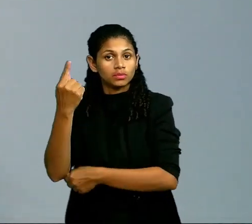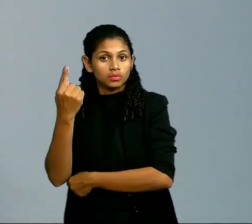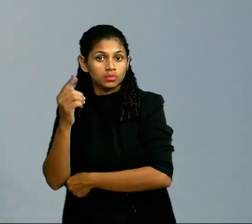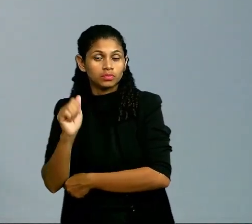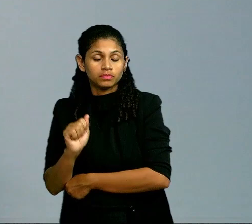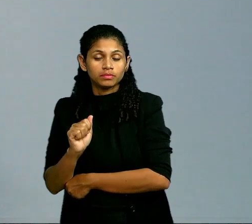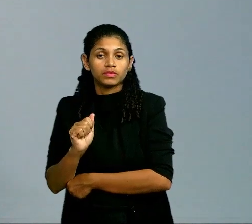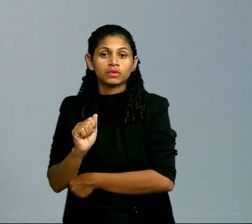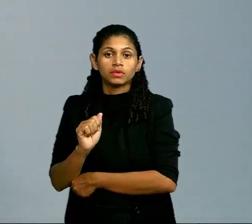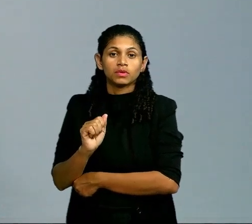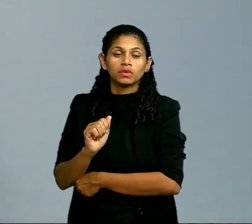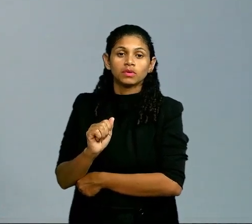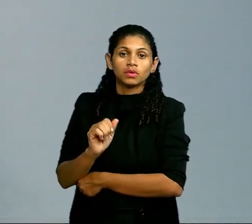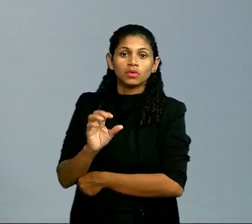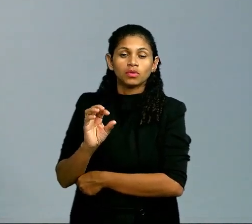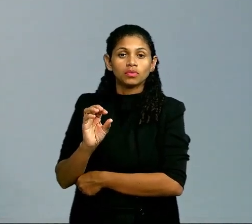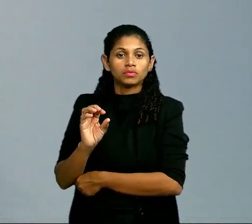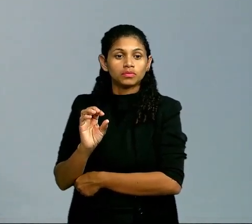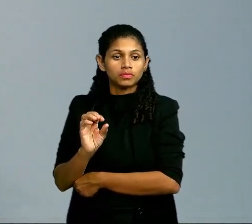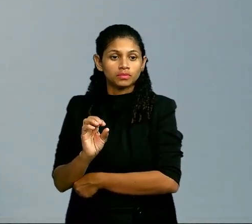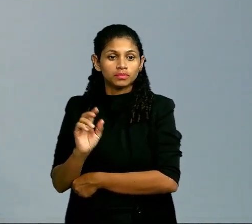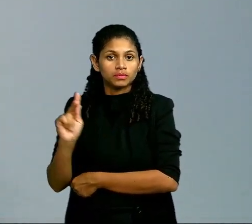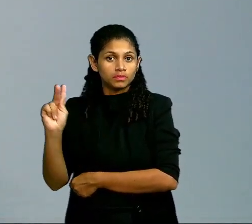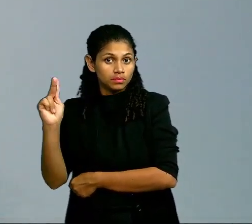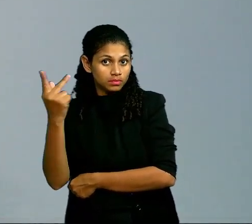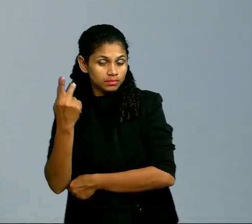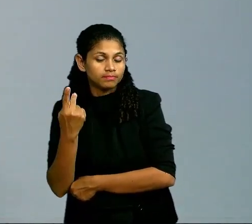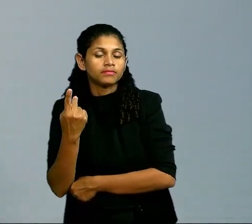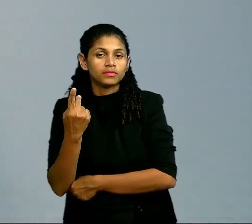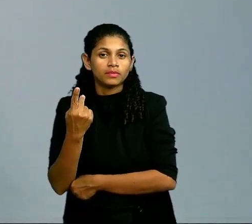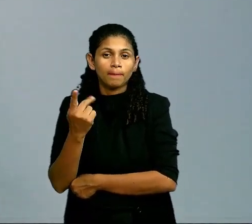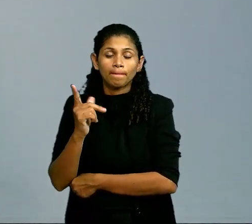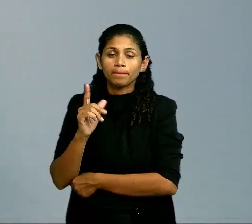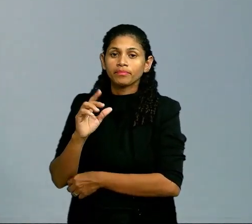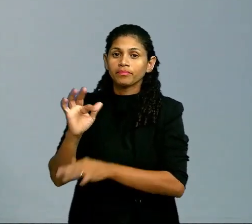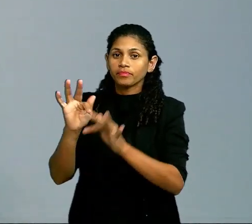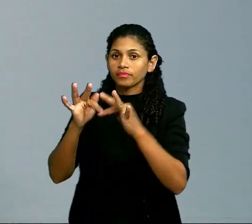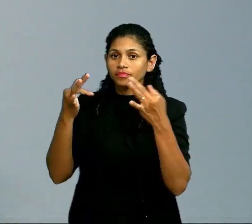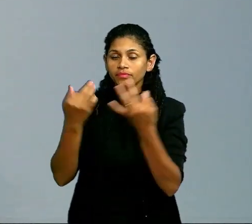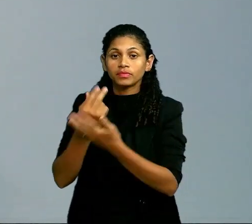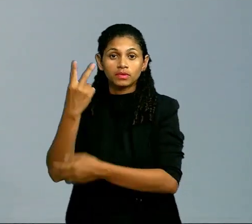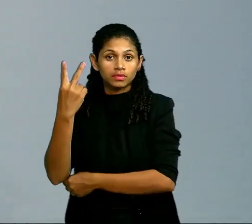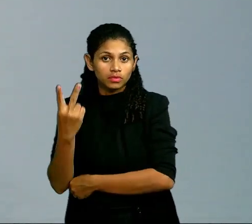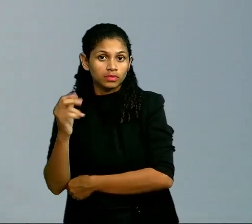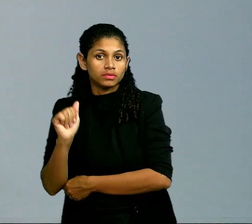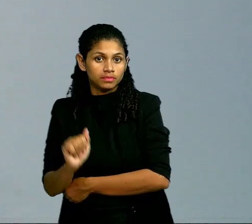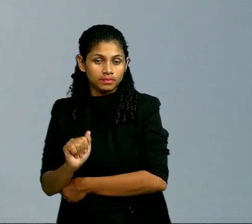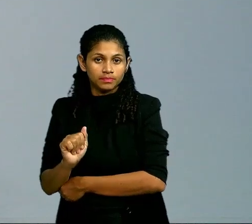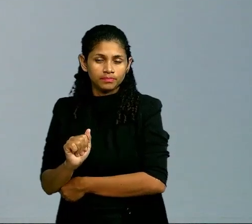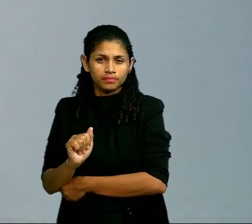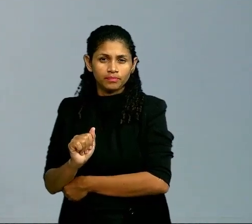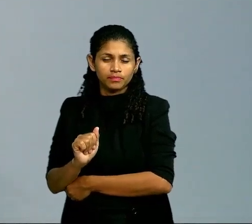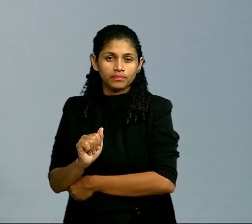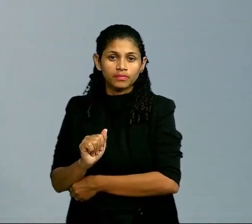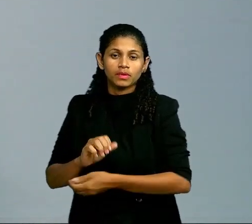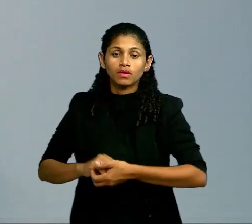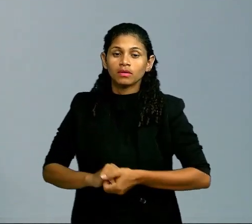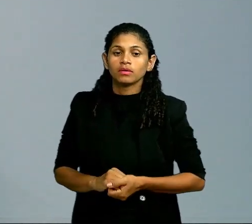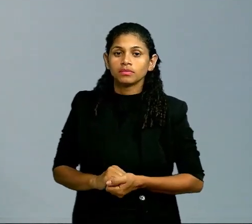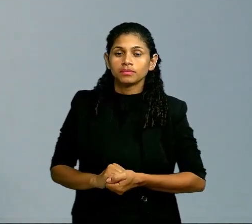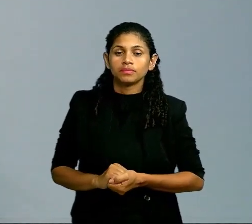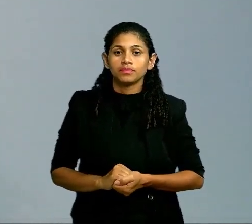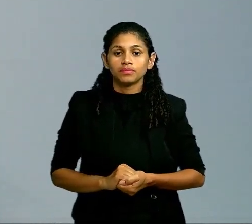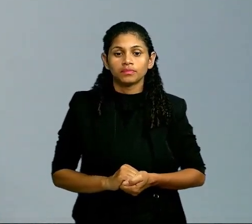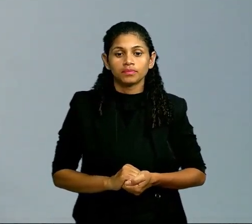da família 2A, então ele é um átomo bivalente, ele tem que fazer 2 ligações. O nitrogênio, que é lá da família 5A, ele é